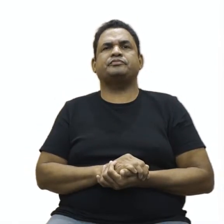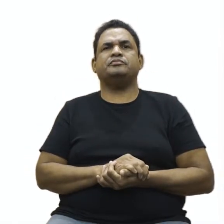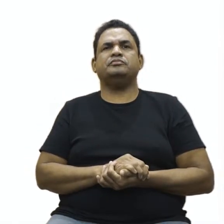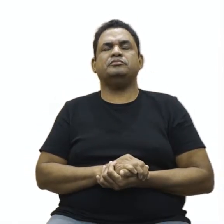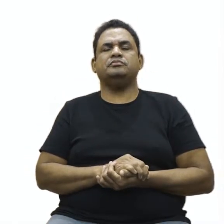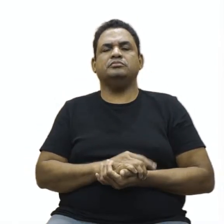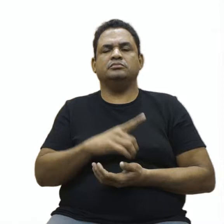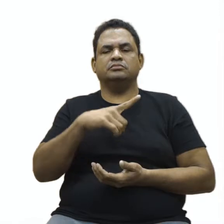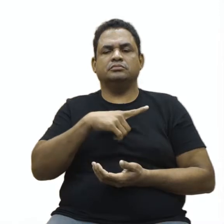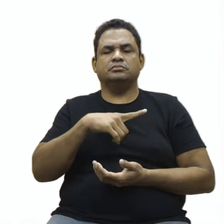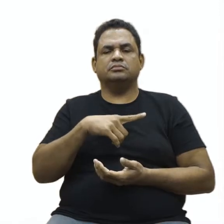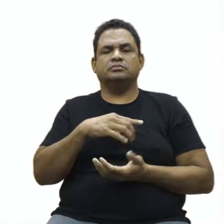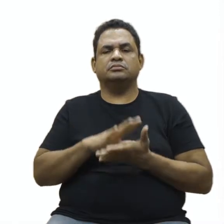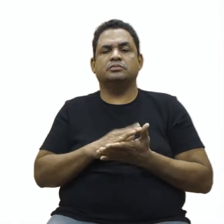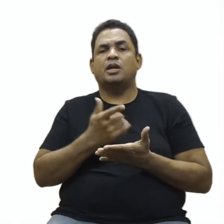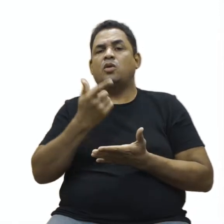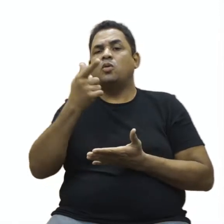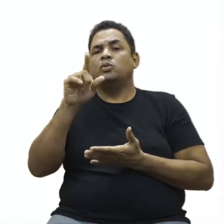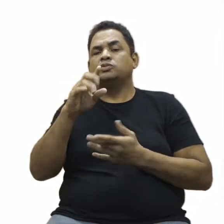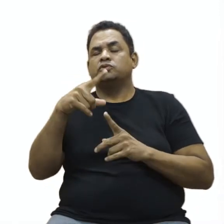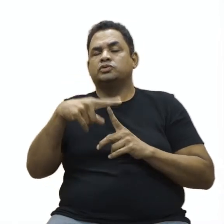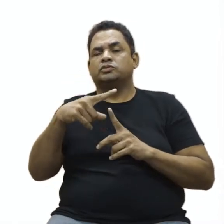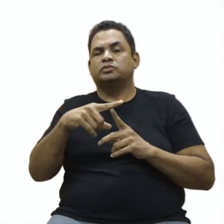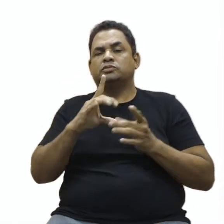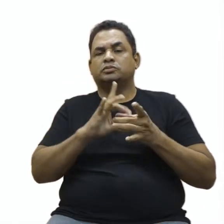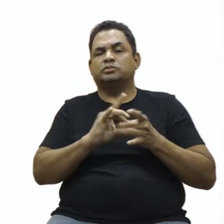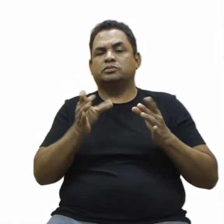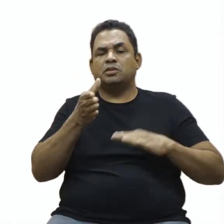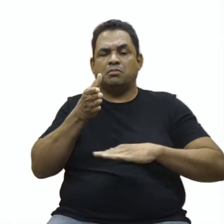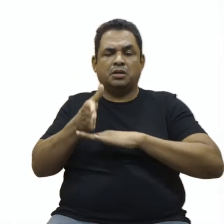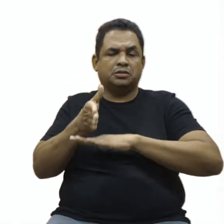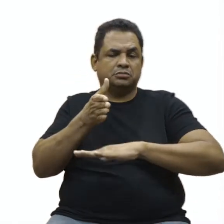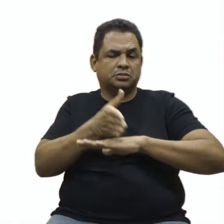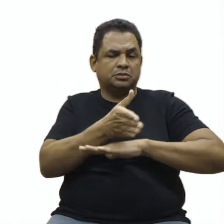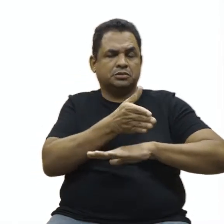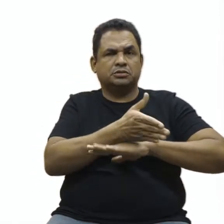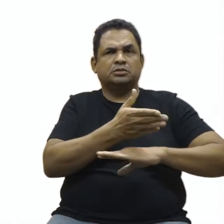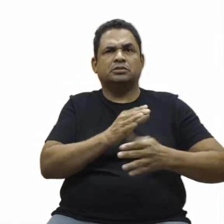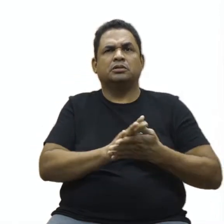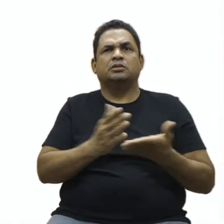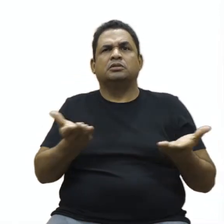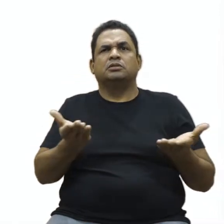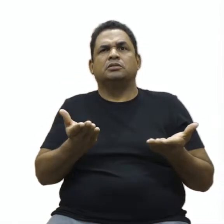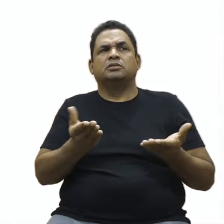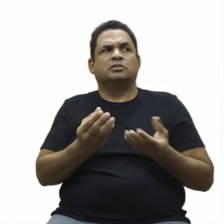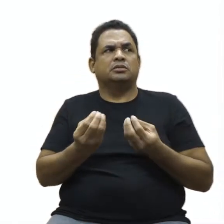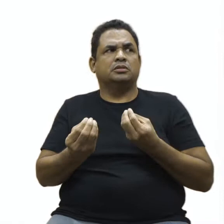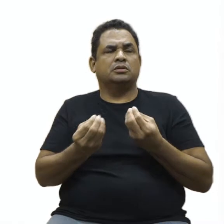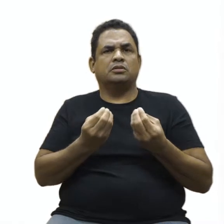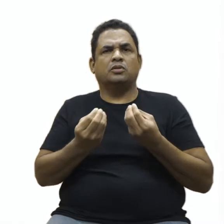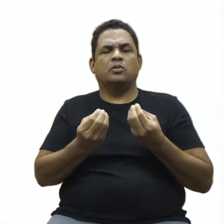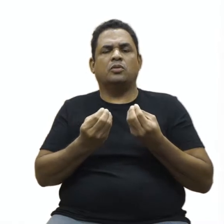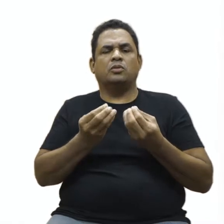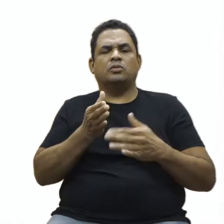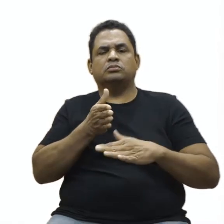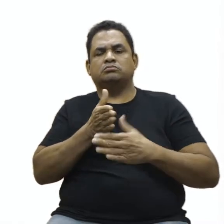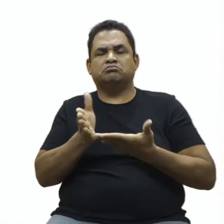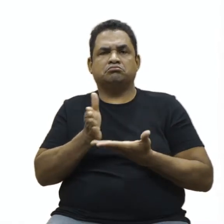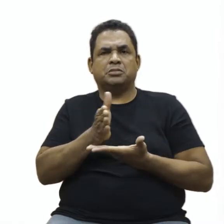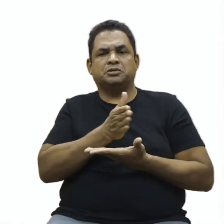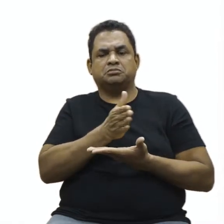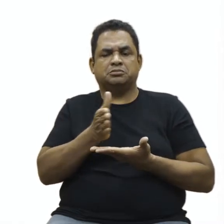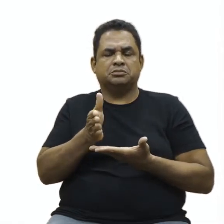tem, então, uma outra forma de democracia participativa, que ela é um meio termo entre a direta e a indireta,